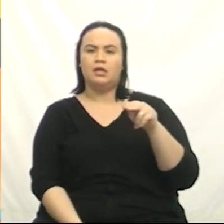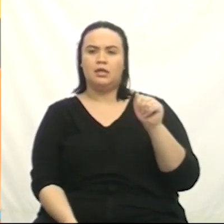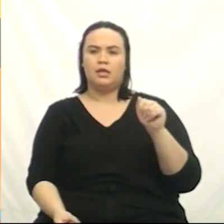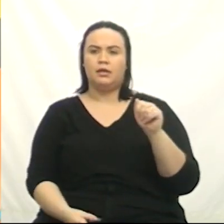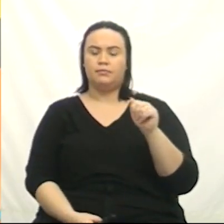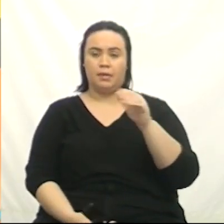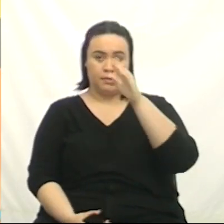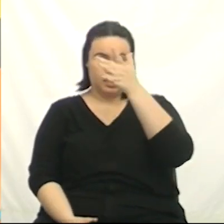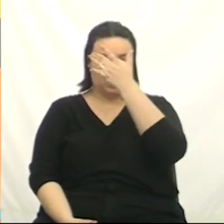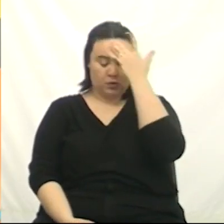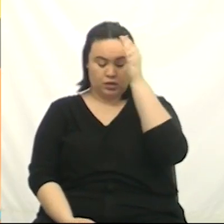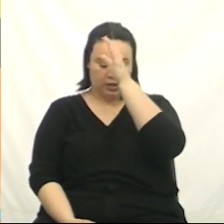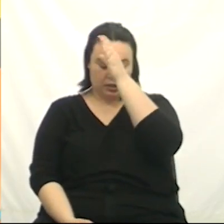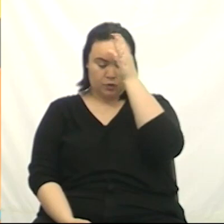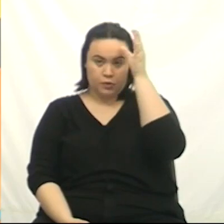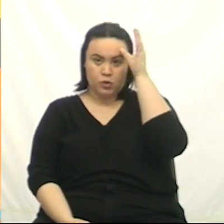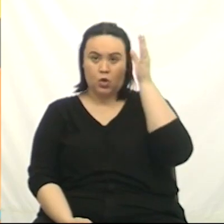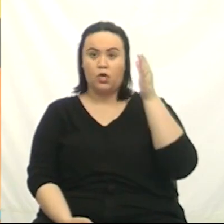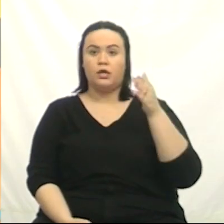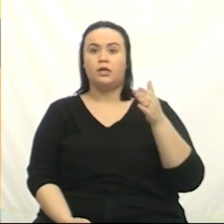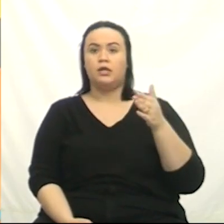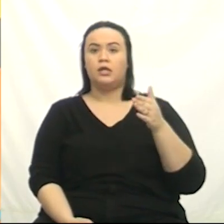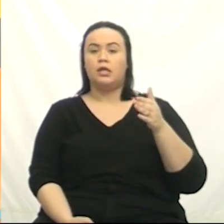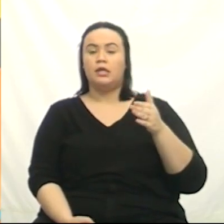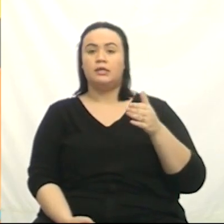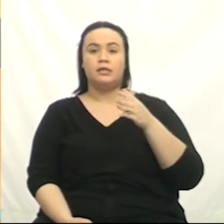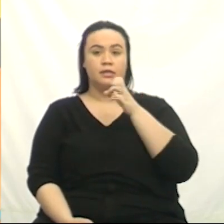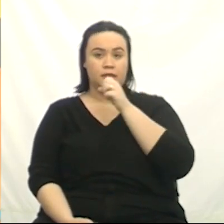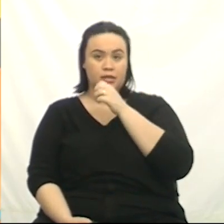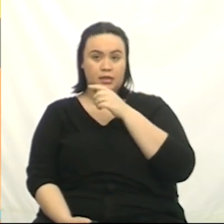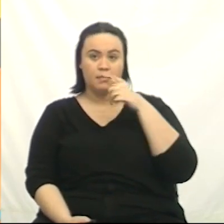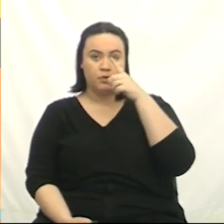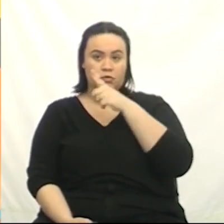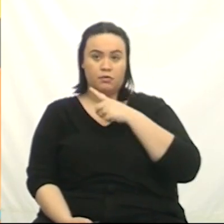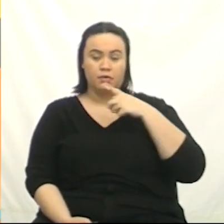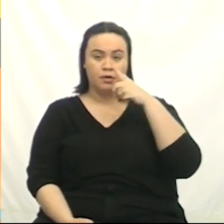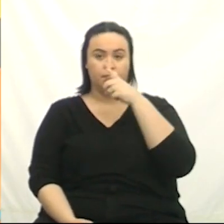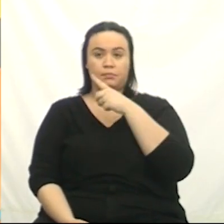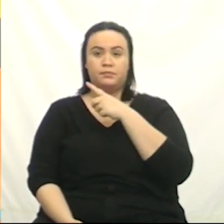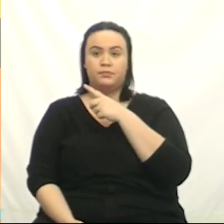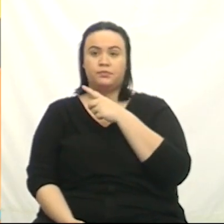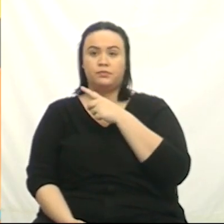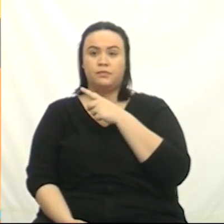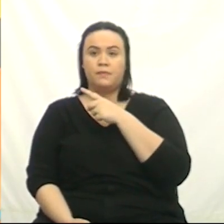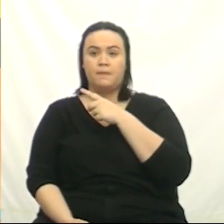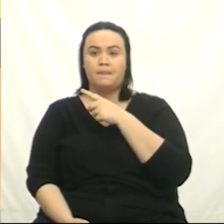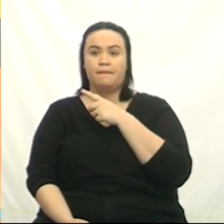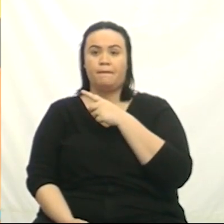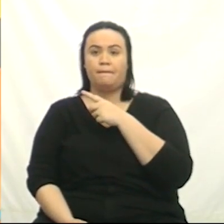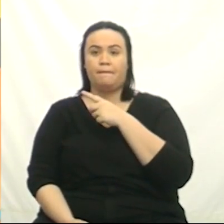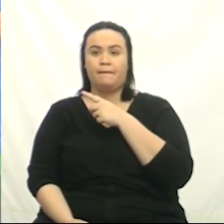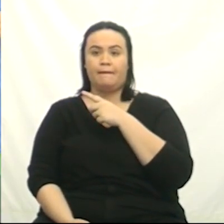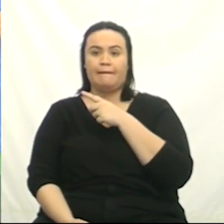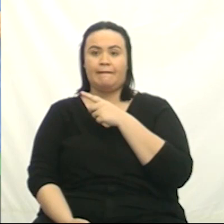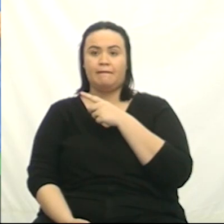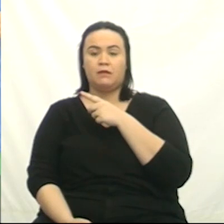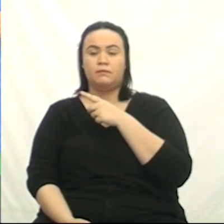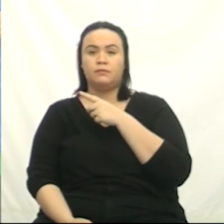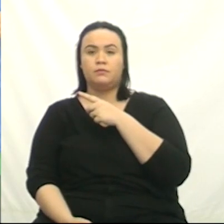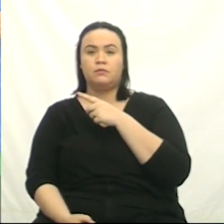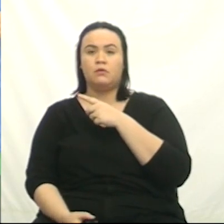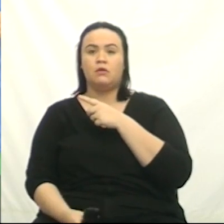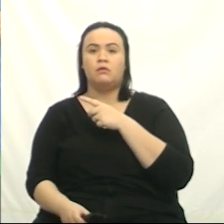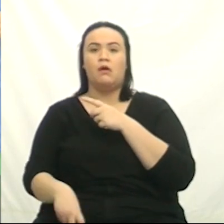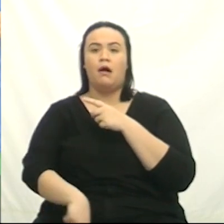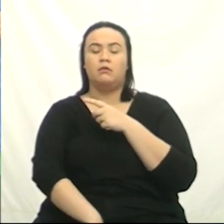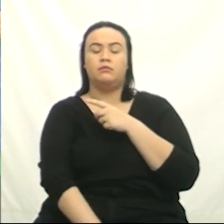a Criciú Mense, que fez história, nesse último fim de semana, se tornou a primeira atleta Criciú Mense a ser campeã na modalidade de boxe em